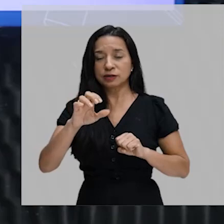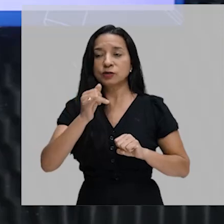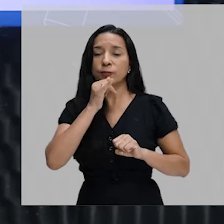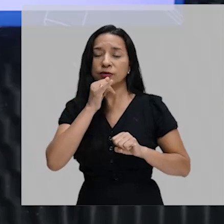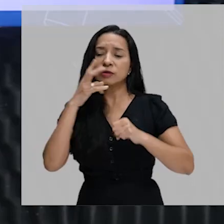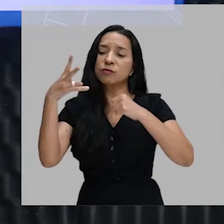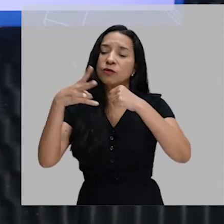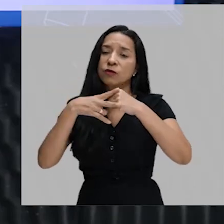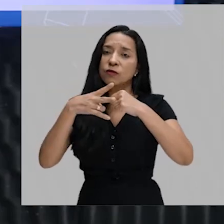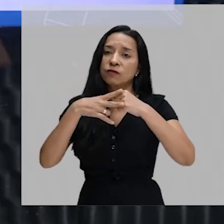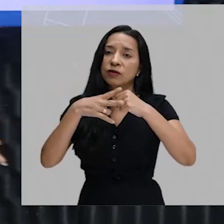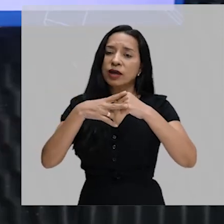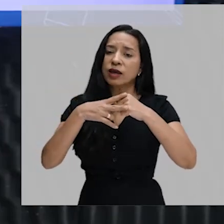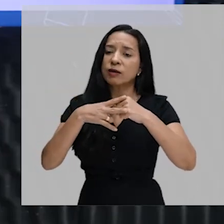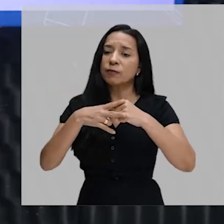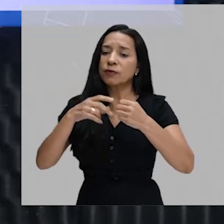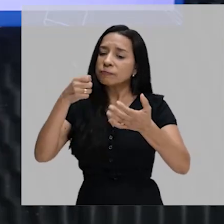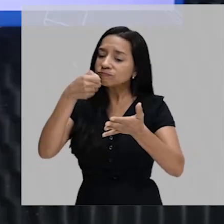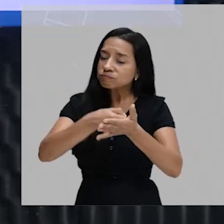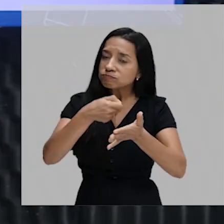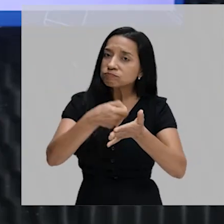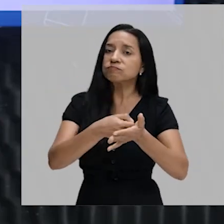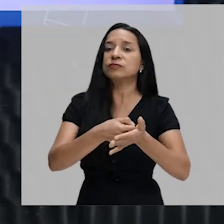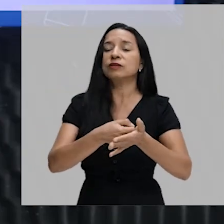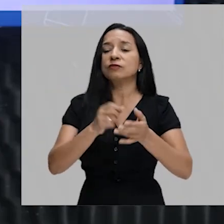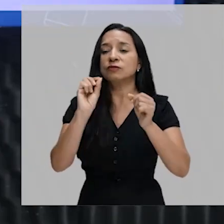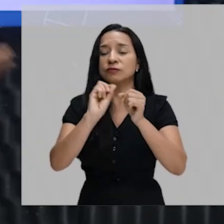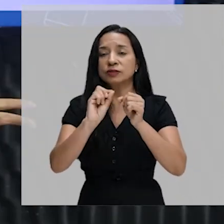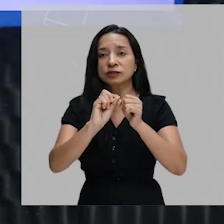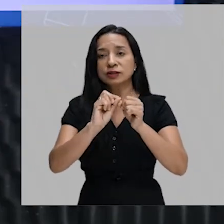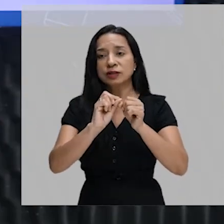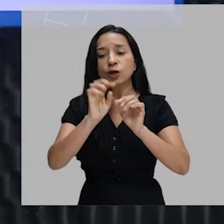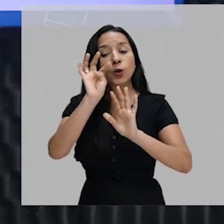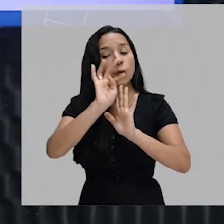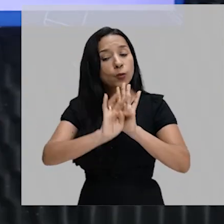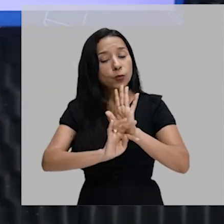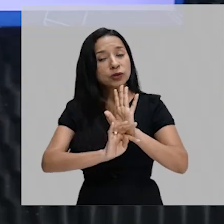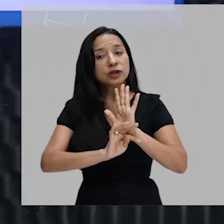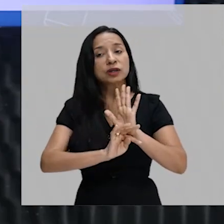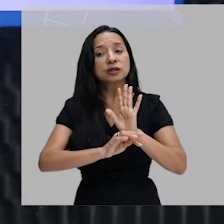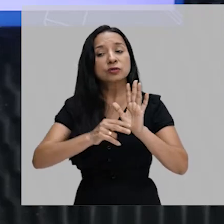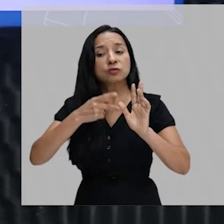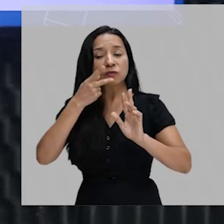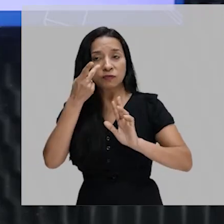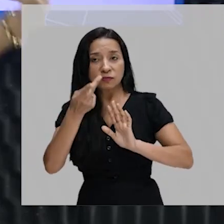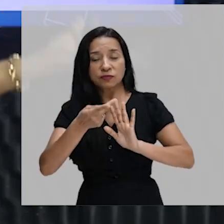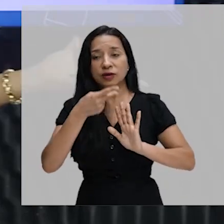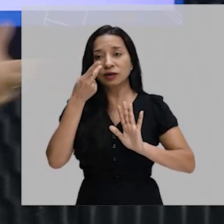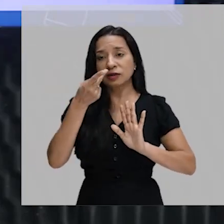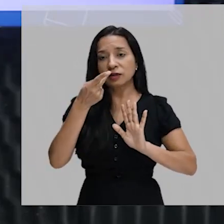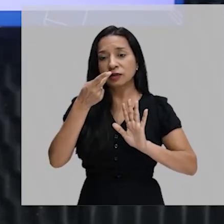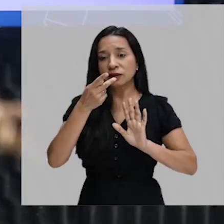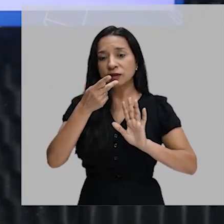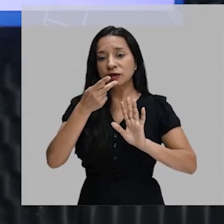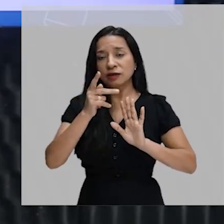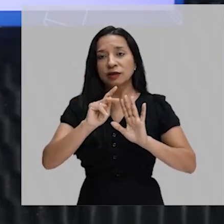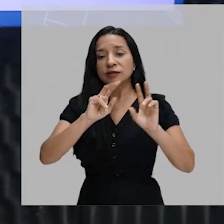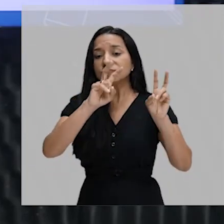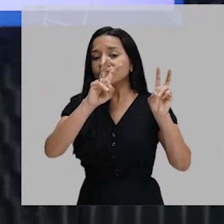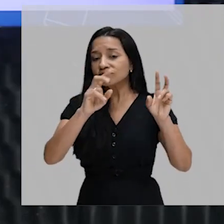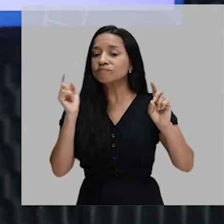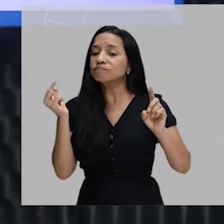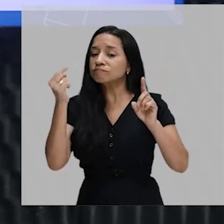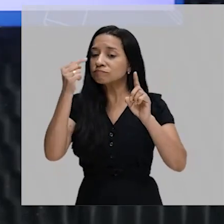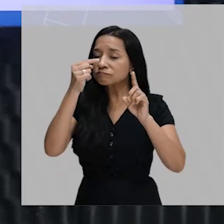deve. Deve-se fazer. O texto diz, trata-se de assunto tal, então